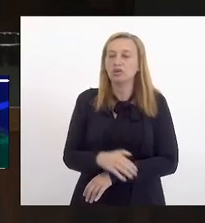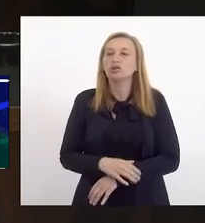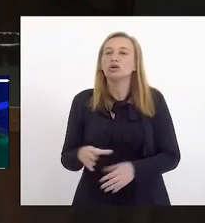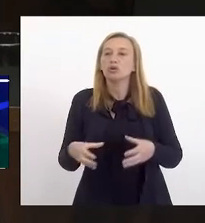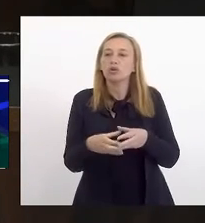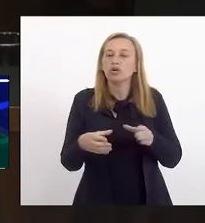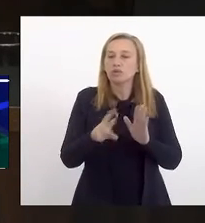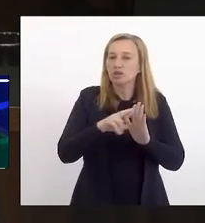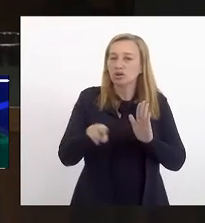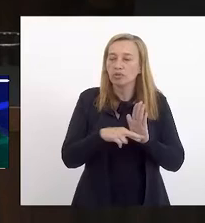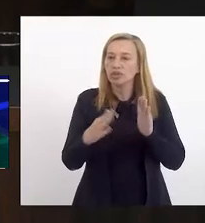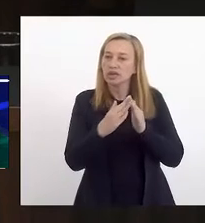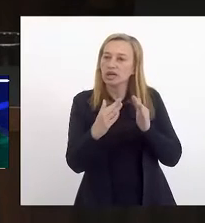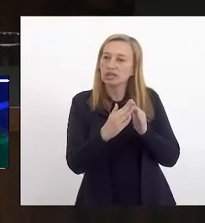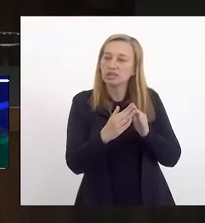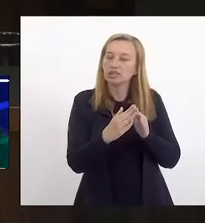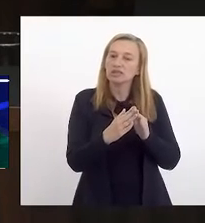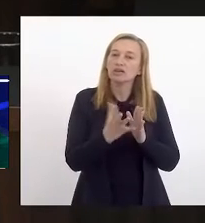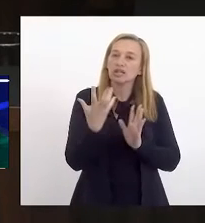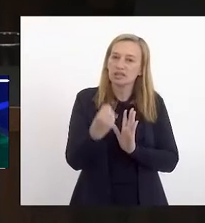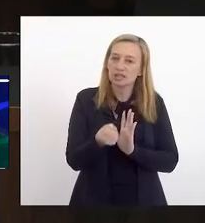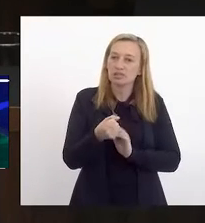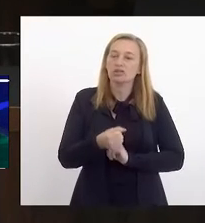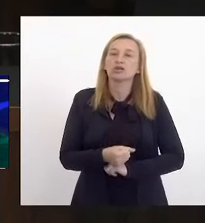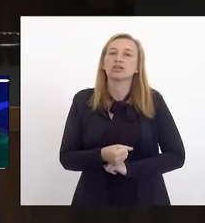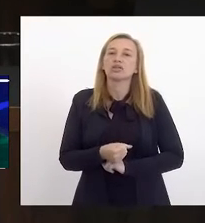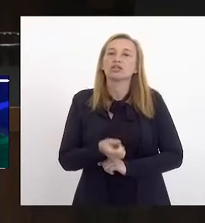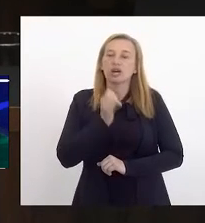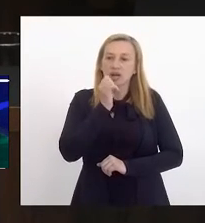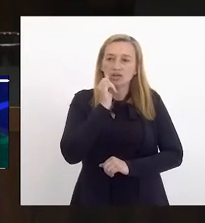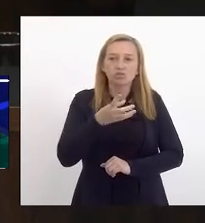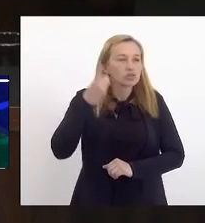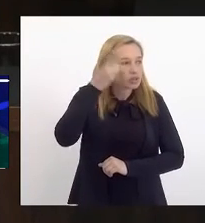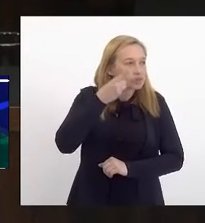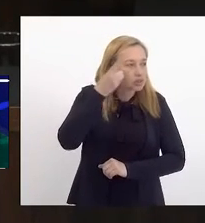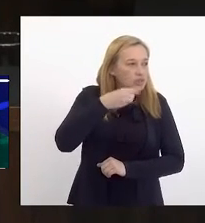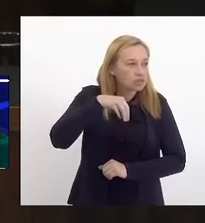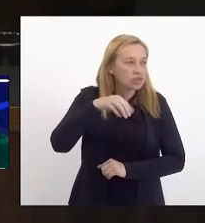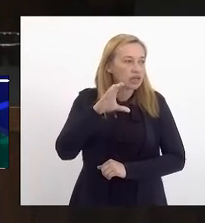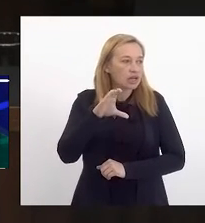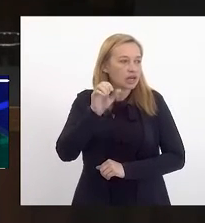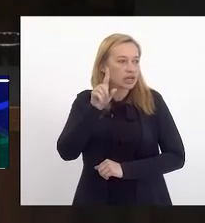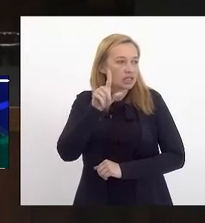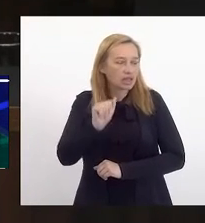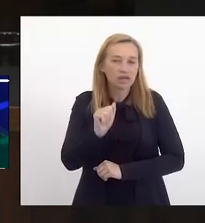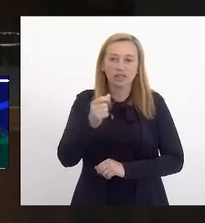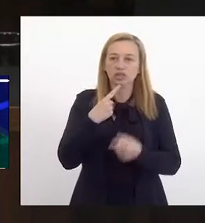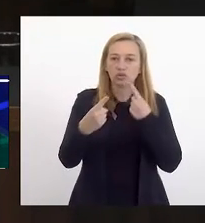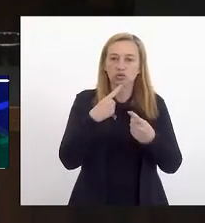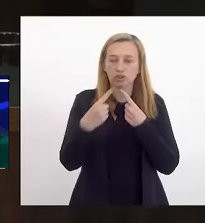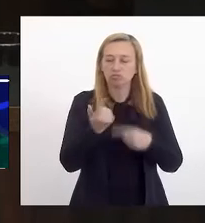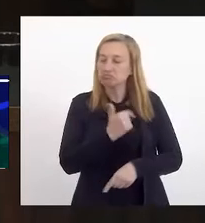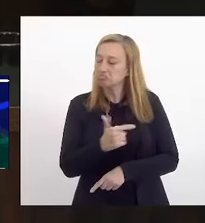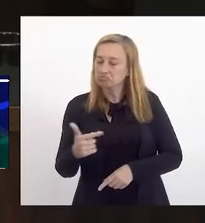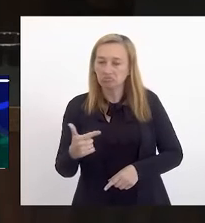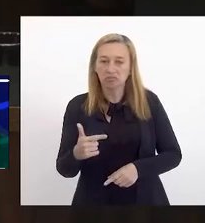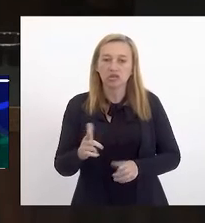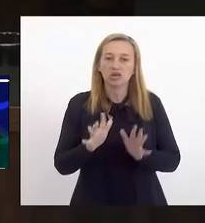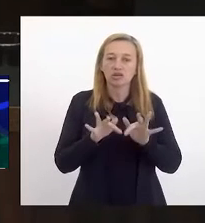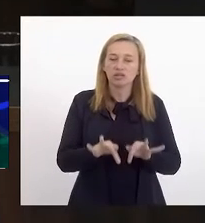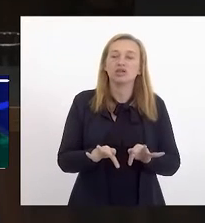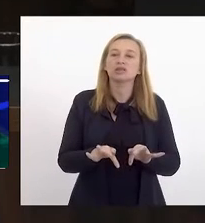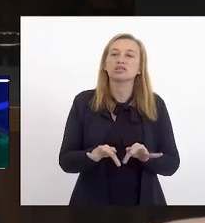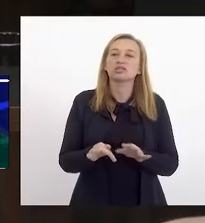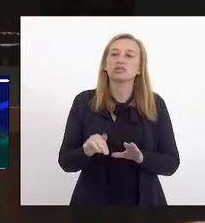Comissão de Normas Internas, Proposições Externas, favorável. Relator, deputado Márcio Canello. Em discussão. Não havendo quem queira